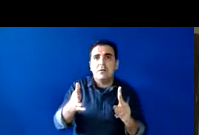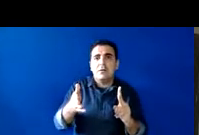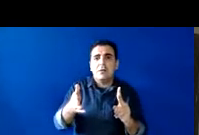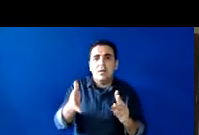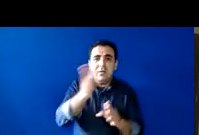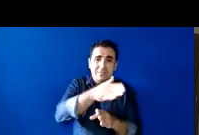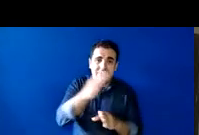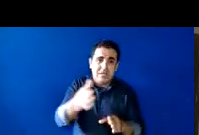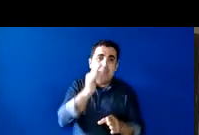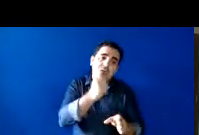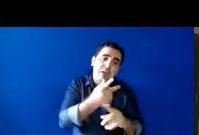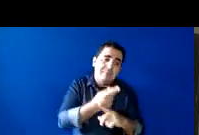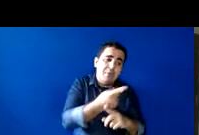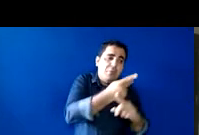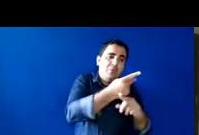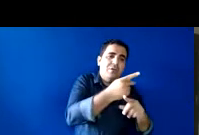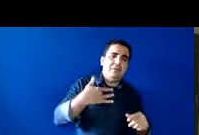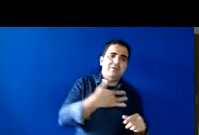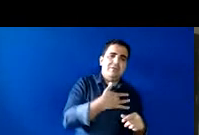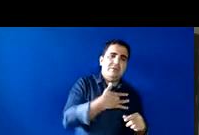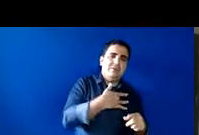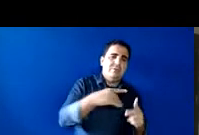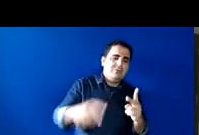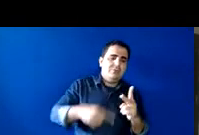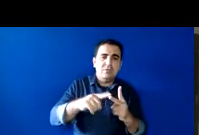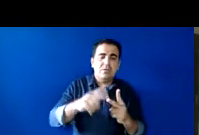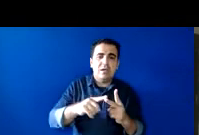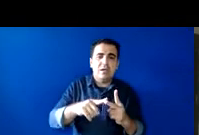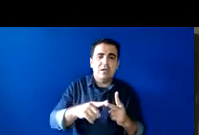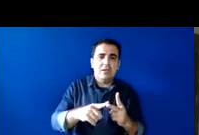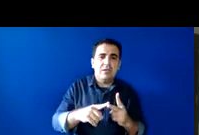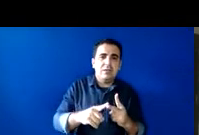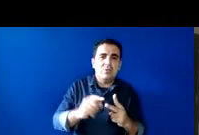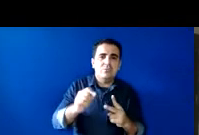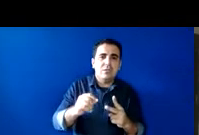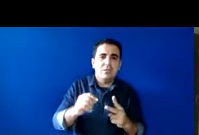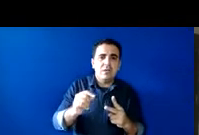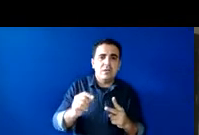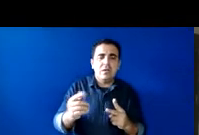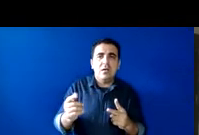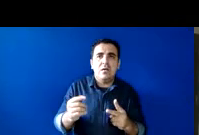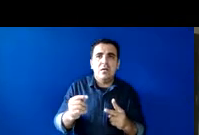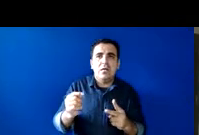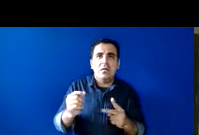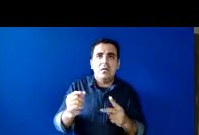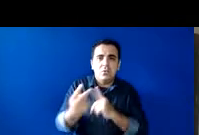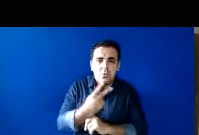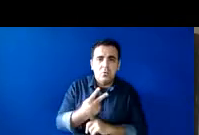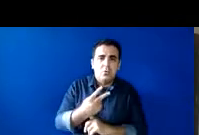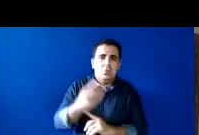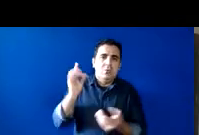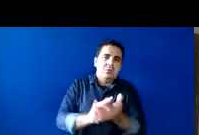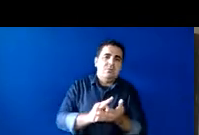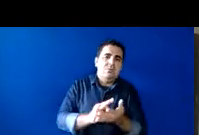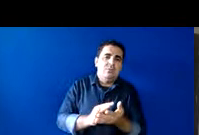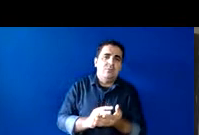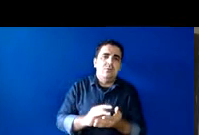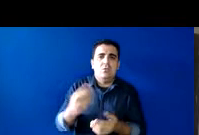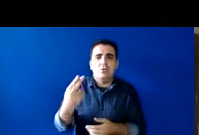nesse serviço de saúde e a chegada, né, no cuidado que a gente chama de cuidado efetivo. Ou